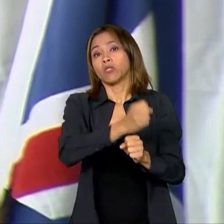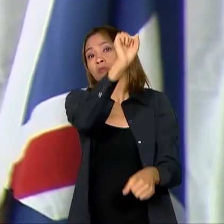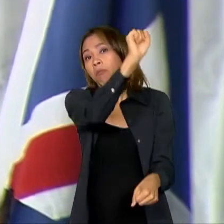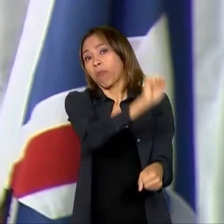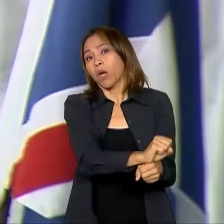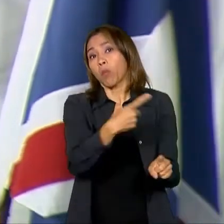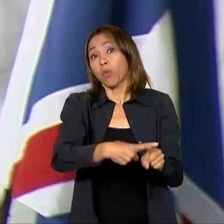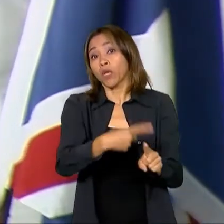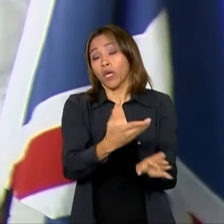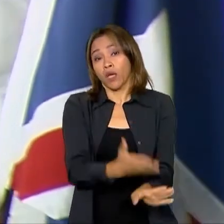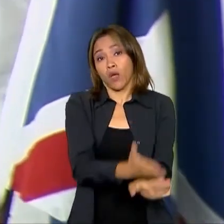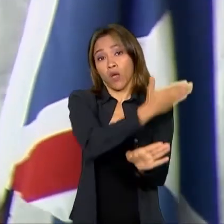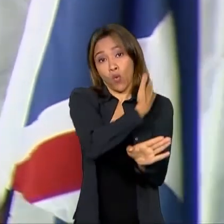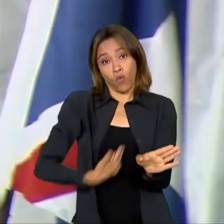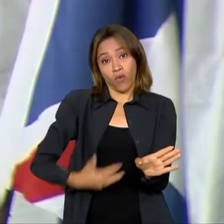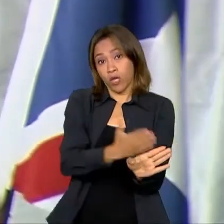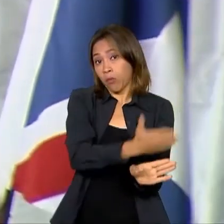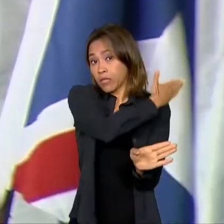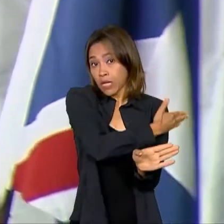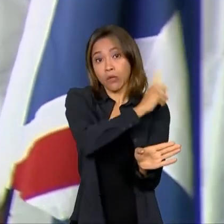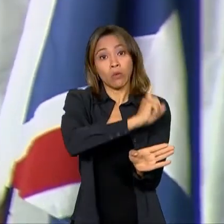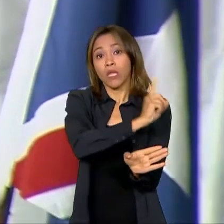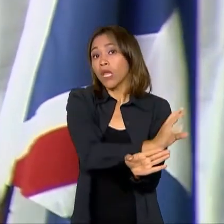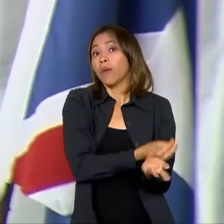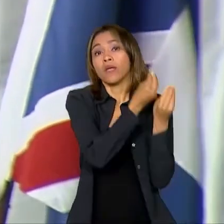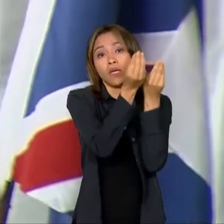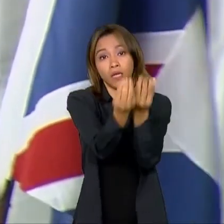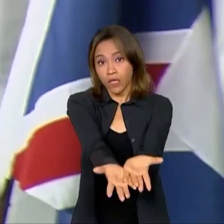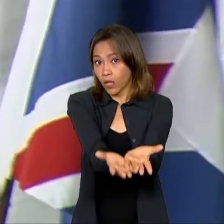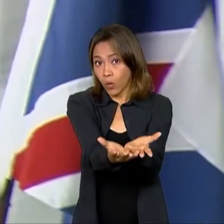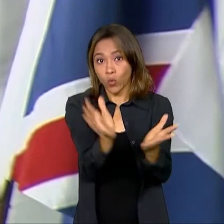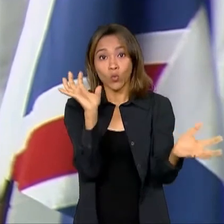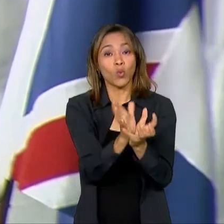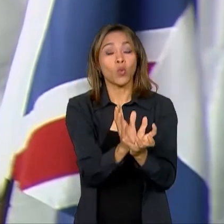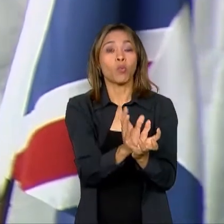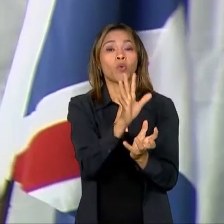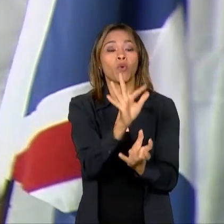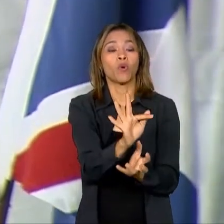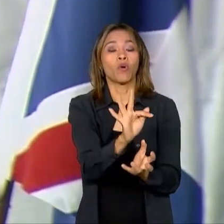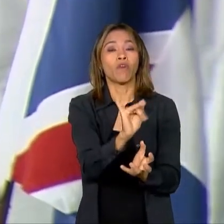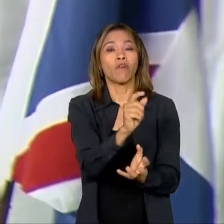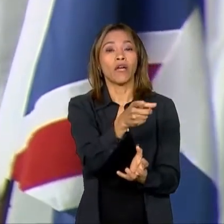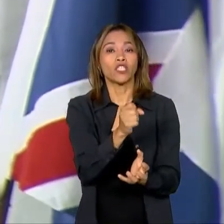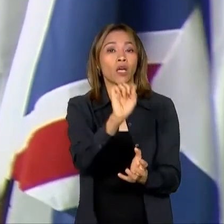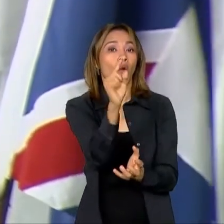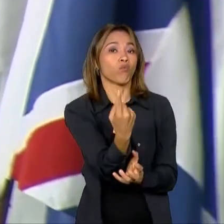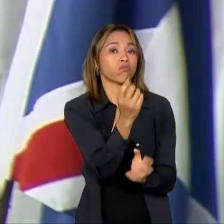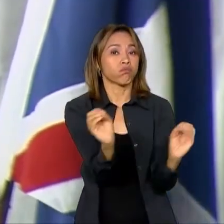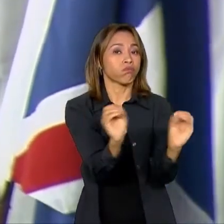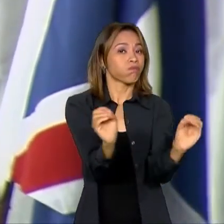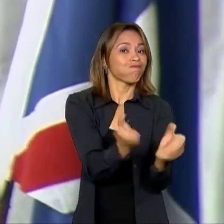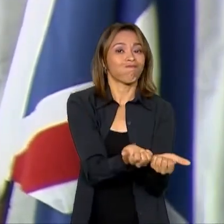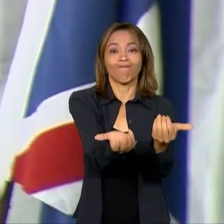governo que passou não entregou nenhuma casa do programa Minha Casa Minha Vida Faixa 1. Então, eu estou aqui para dizer que